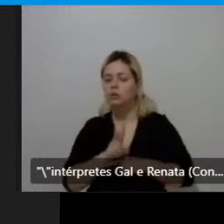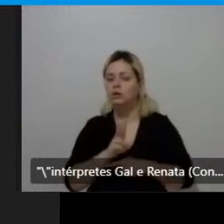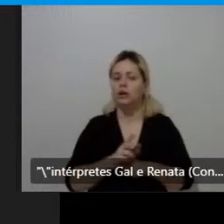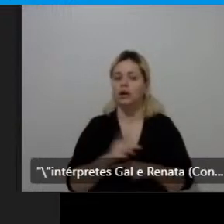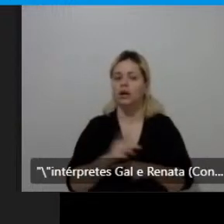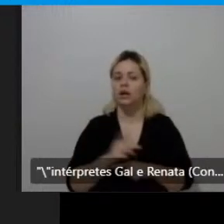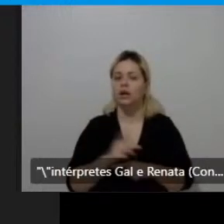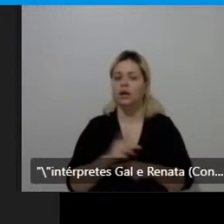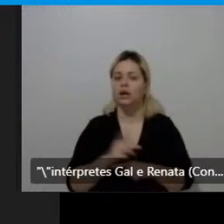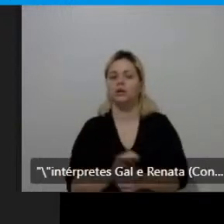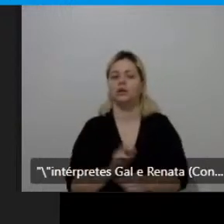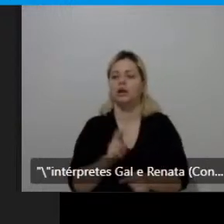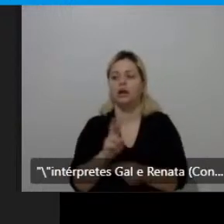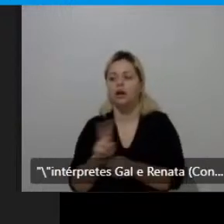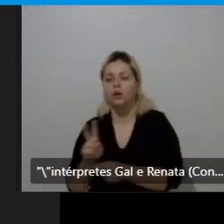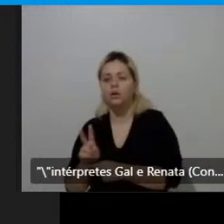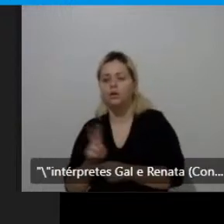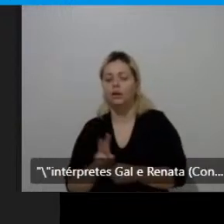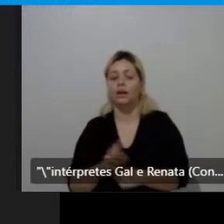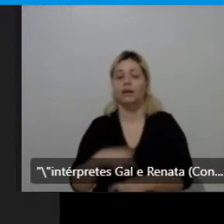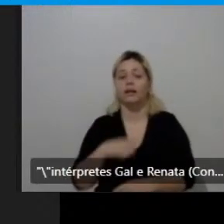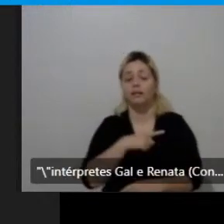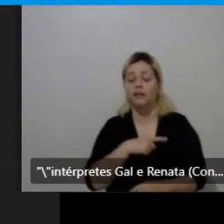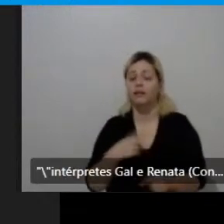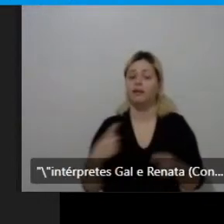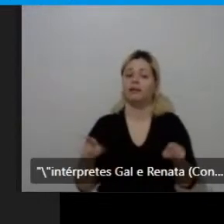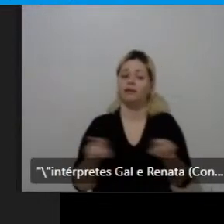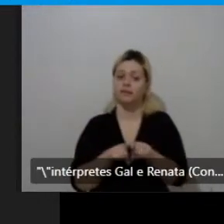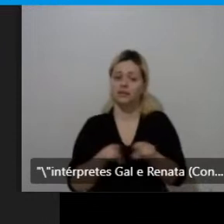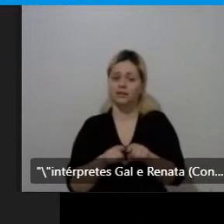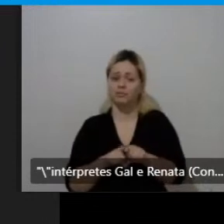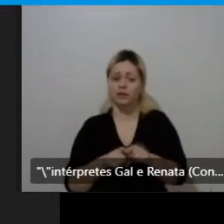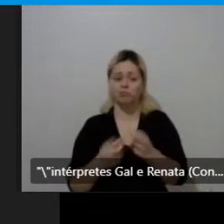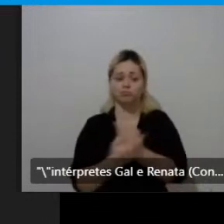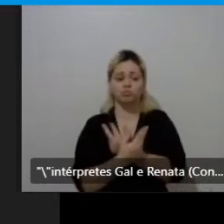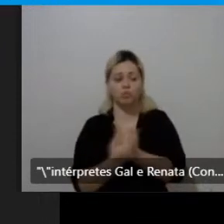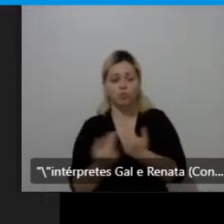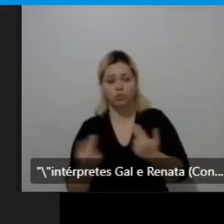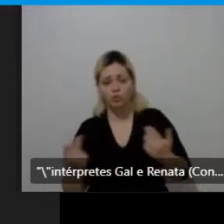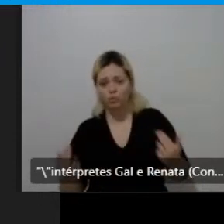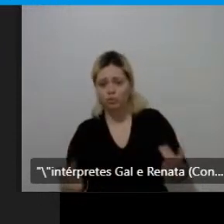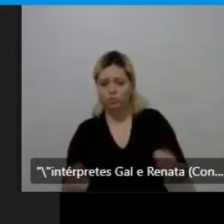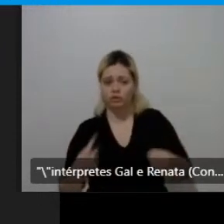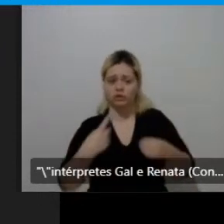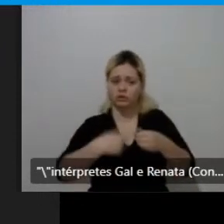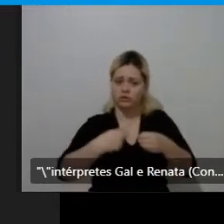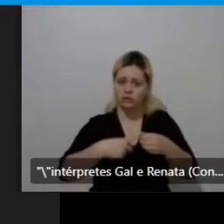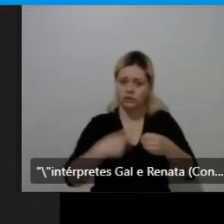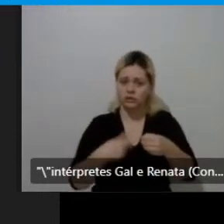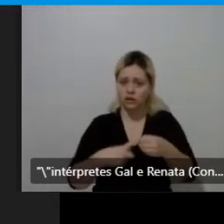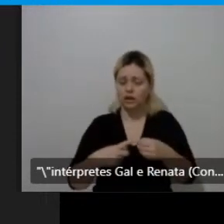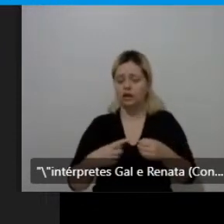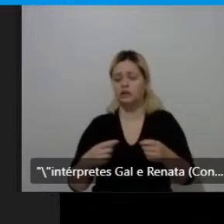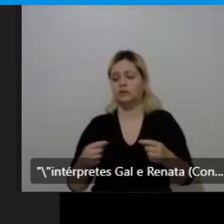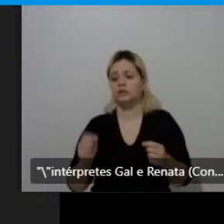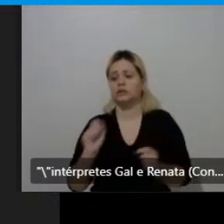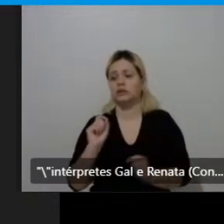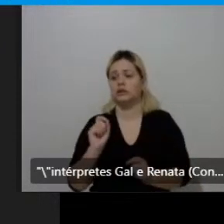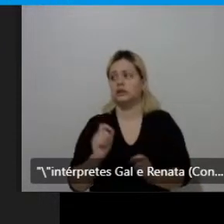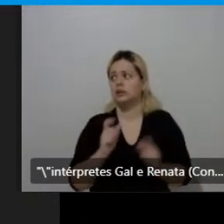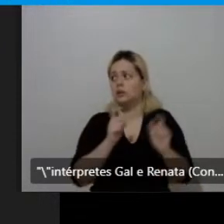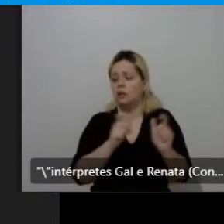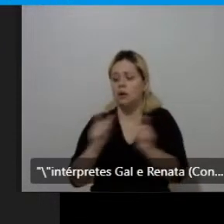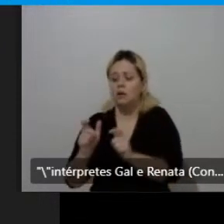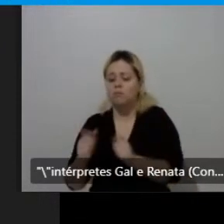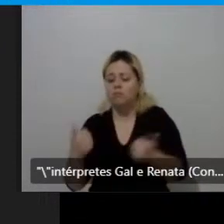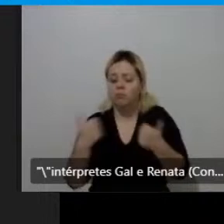diversas comunidades ribeirinhas que também se enquadram como comunidades que têm uma relação diferenciada com o